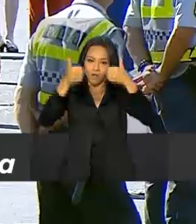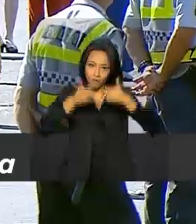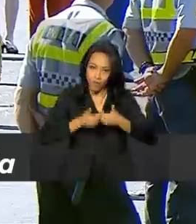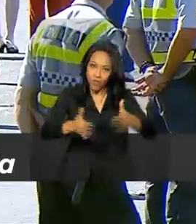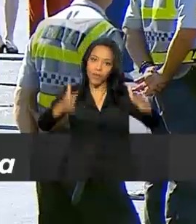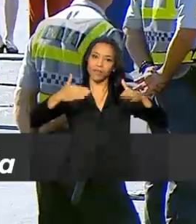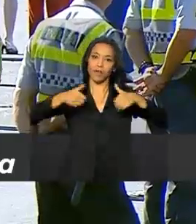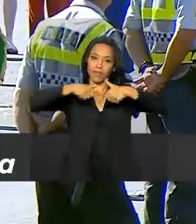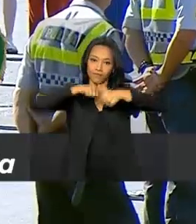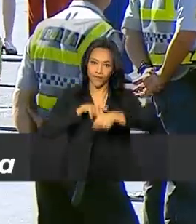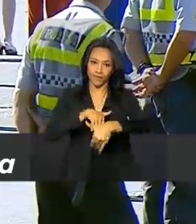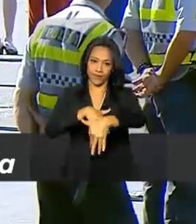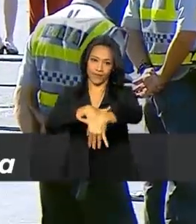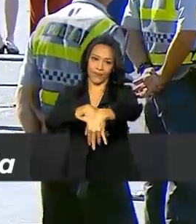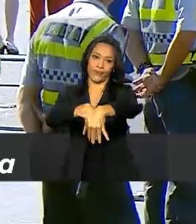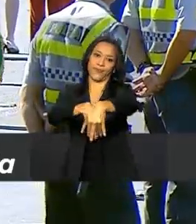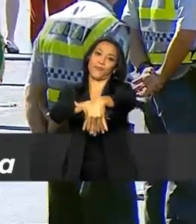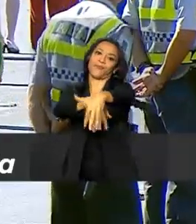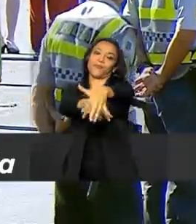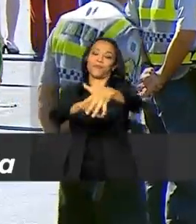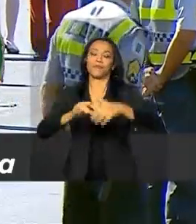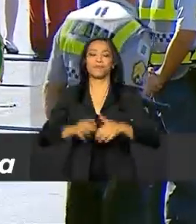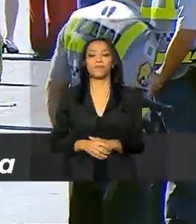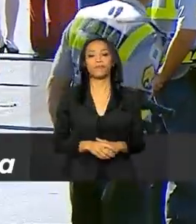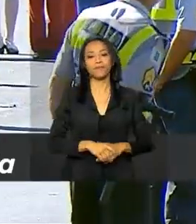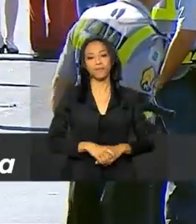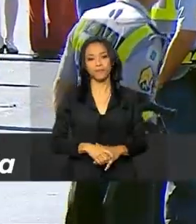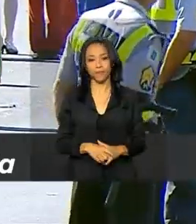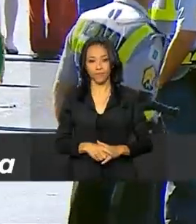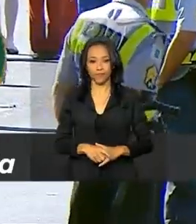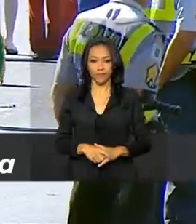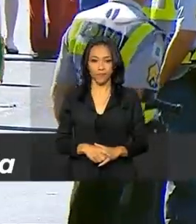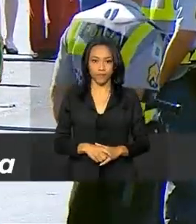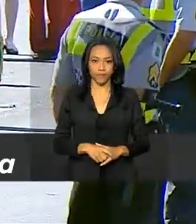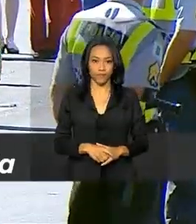Congresso, não é isso, Roberto? Isso. E dá início a esse desfile.